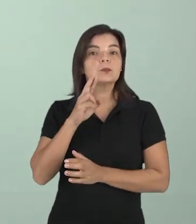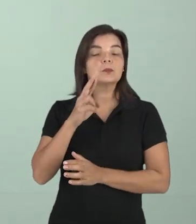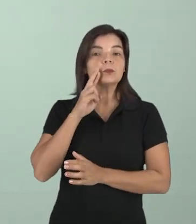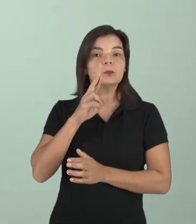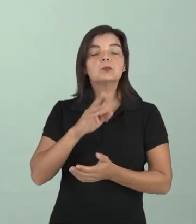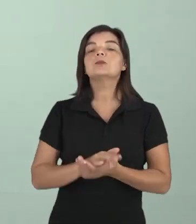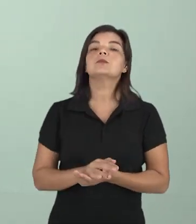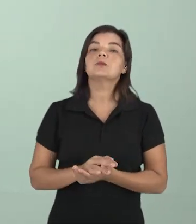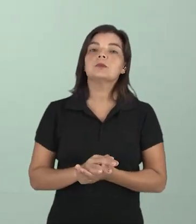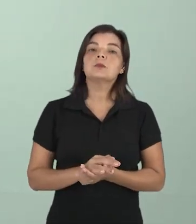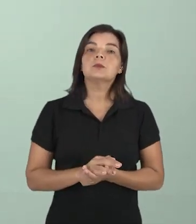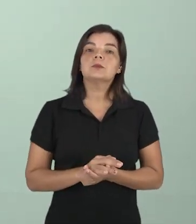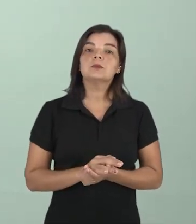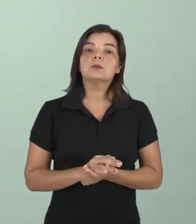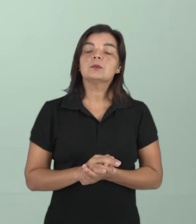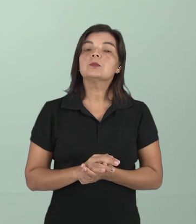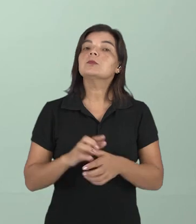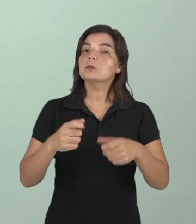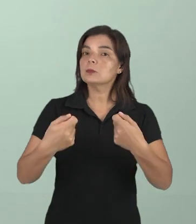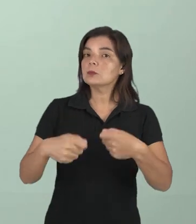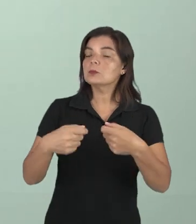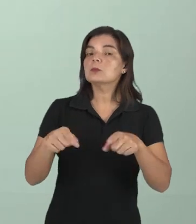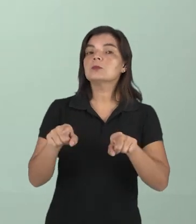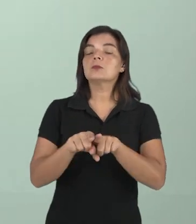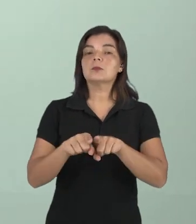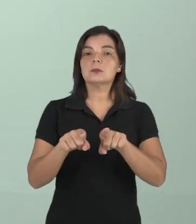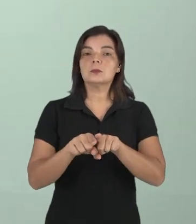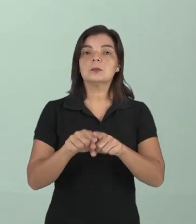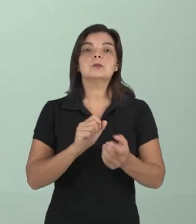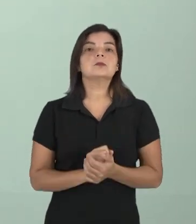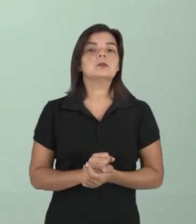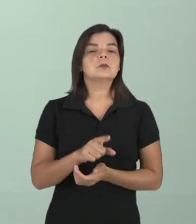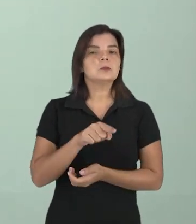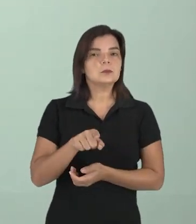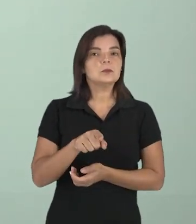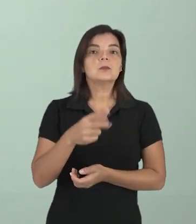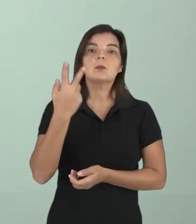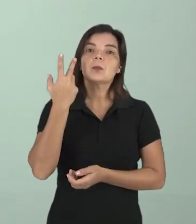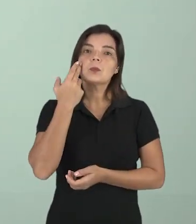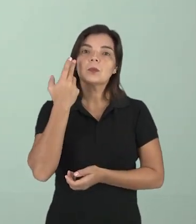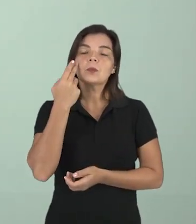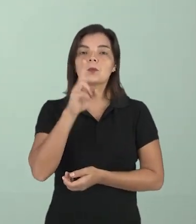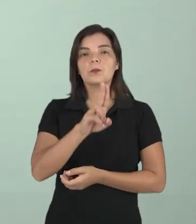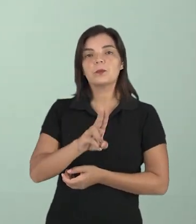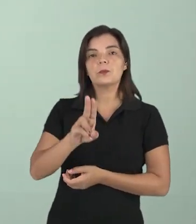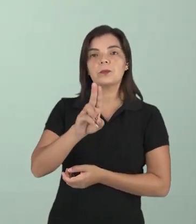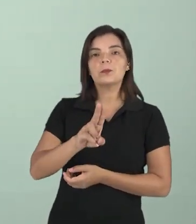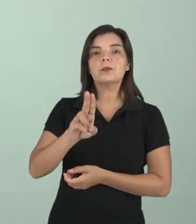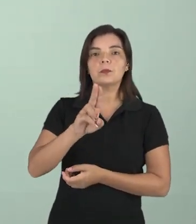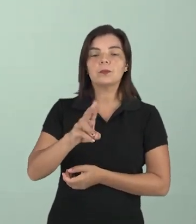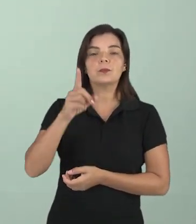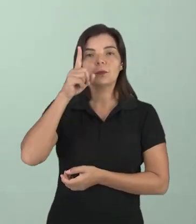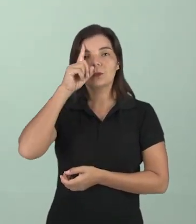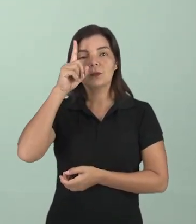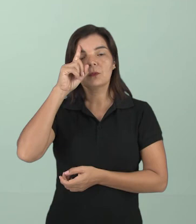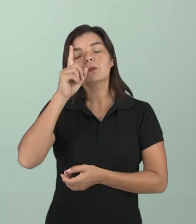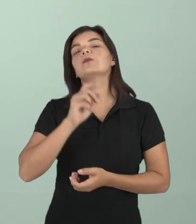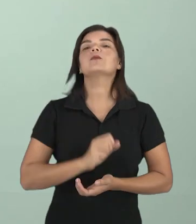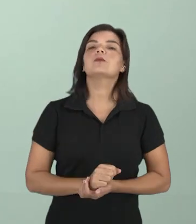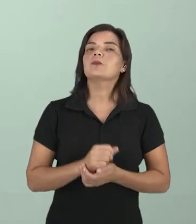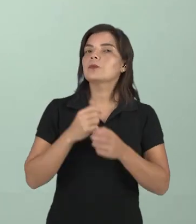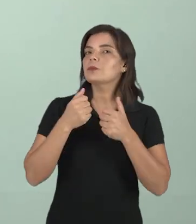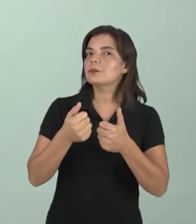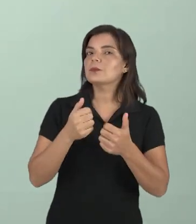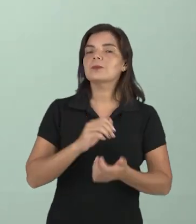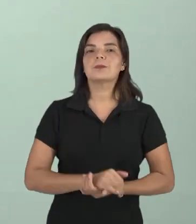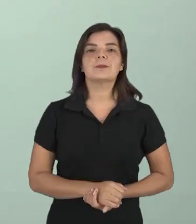resultados mais precisos daquilo que é comum utilizar no nosso dia a dia. Tudo